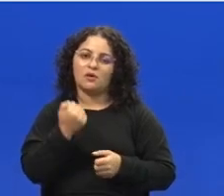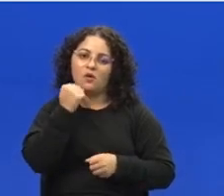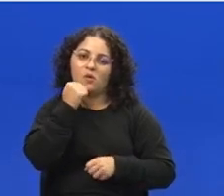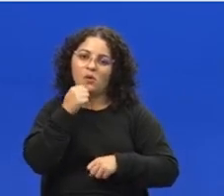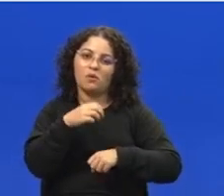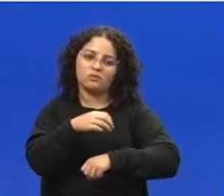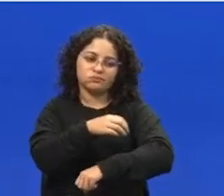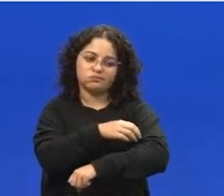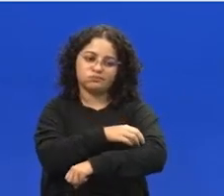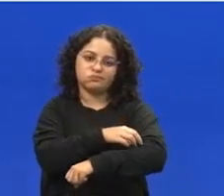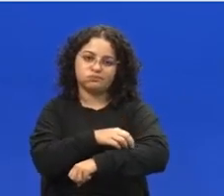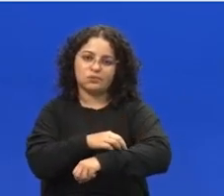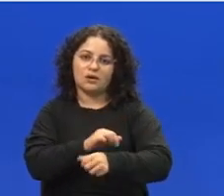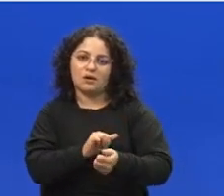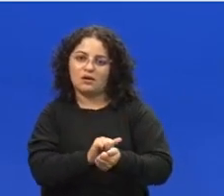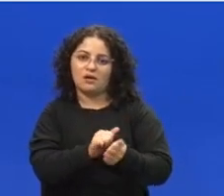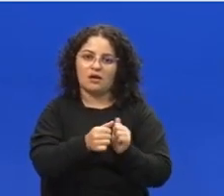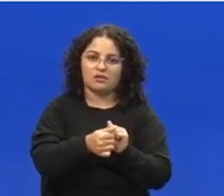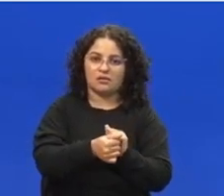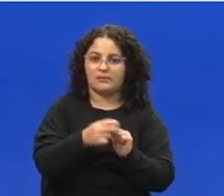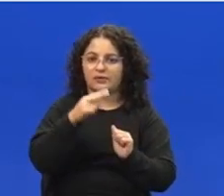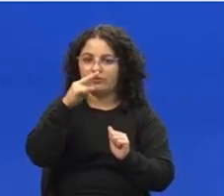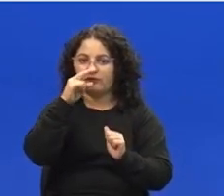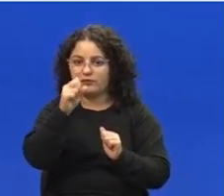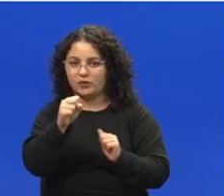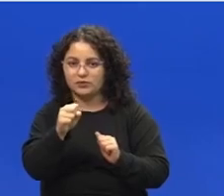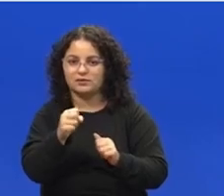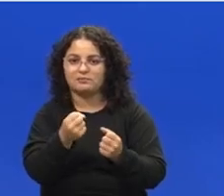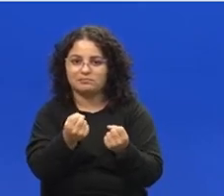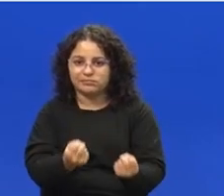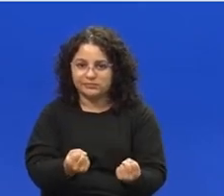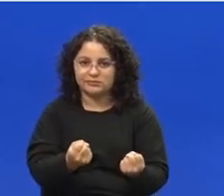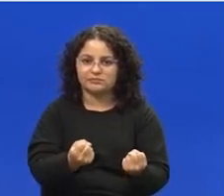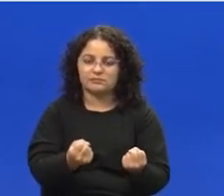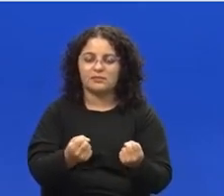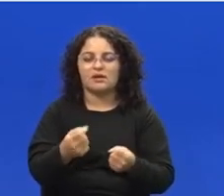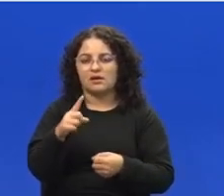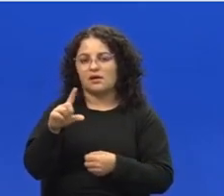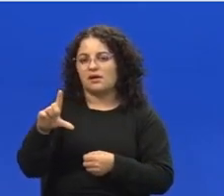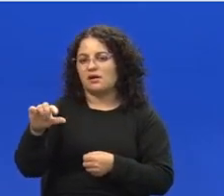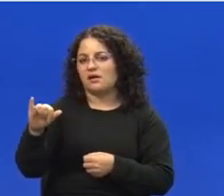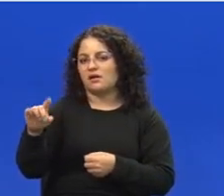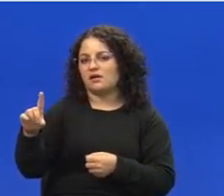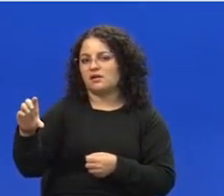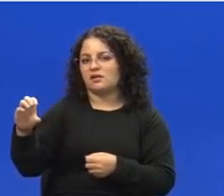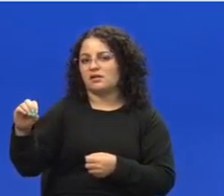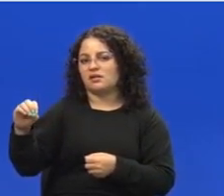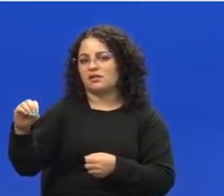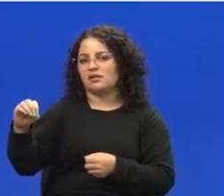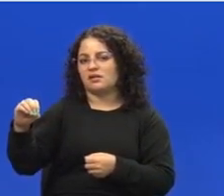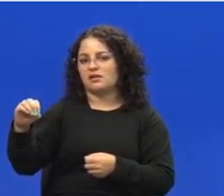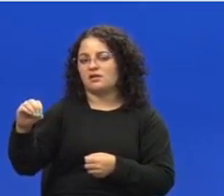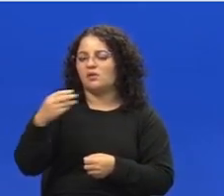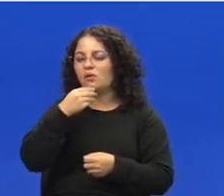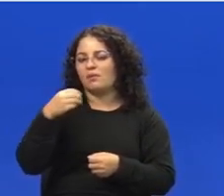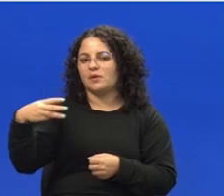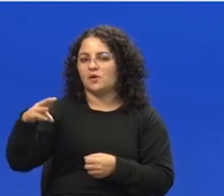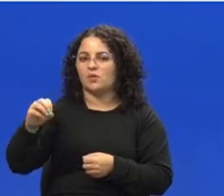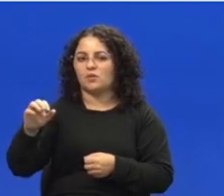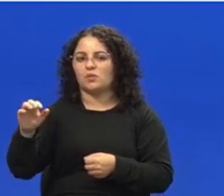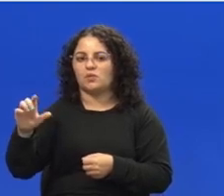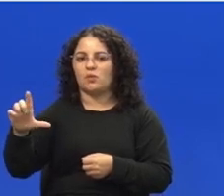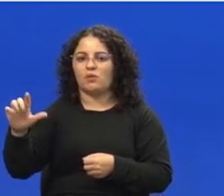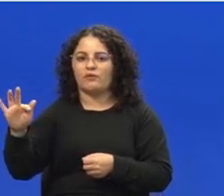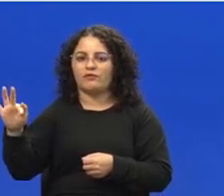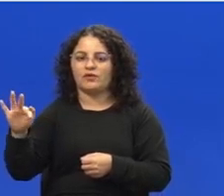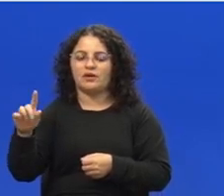ósseo, ele se adapta às forças colocadas sobre ele. É a lei de Wolff, de 1892, em que o